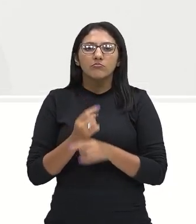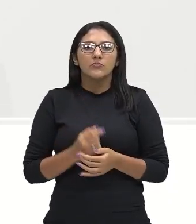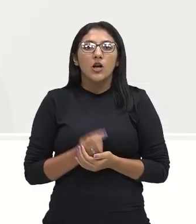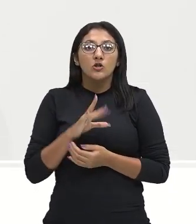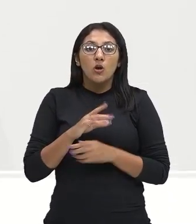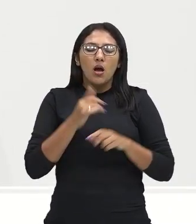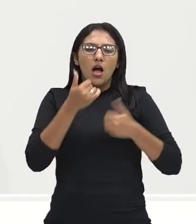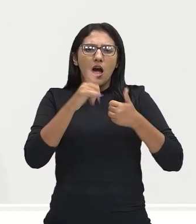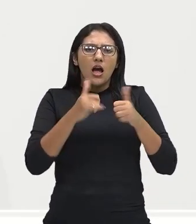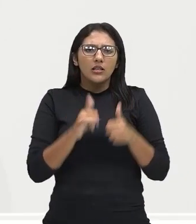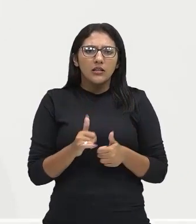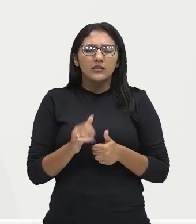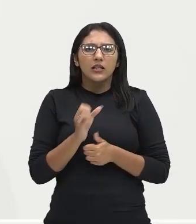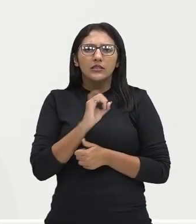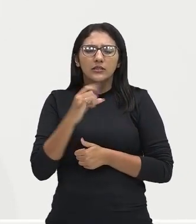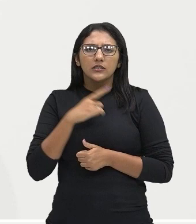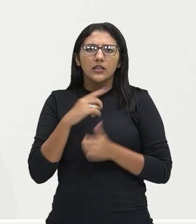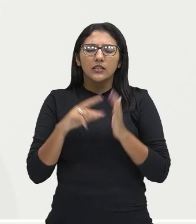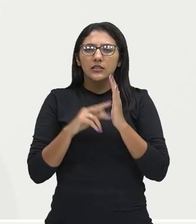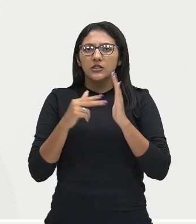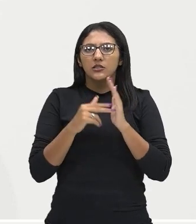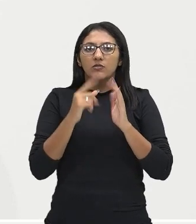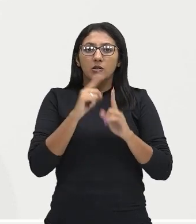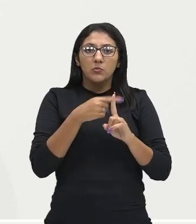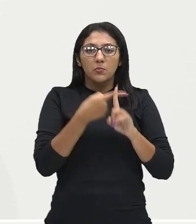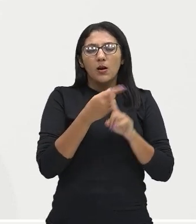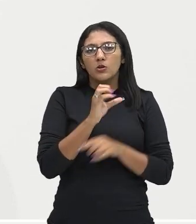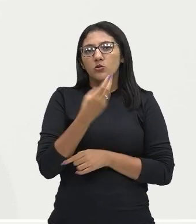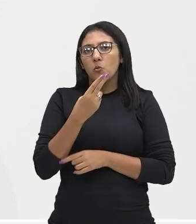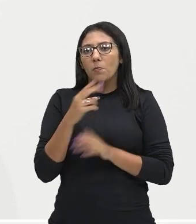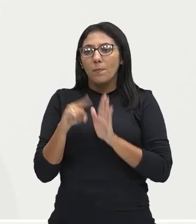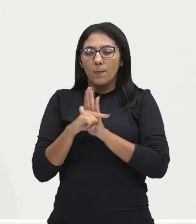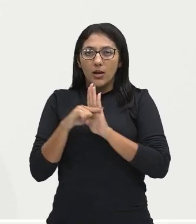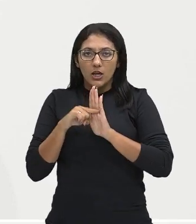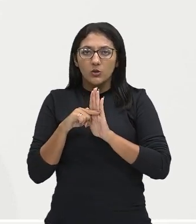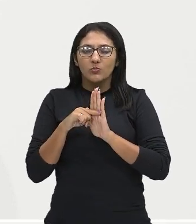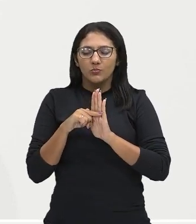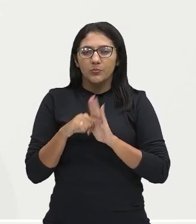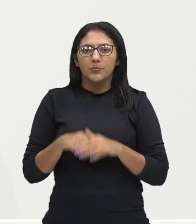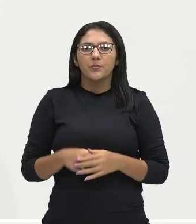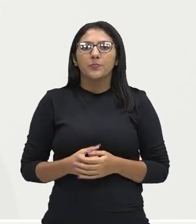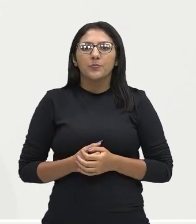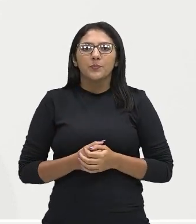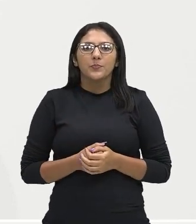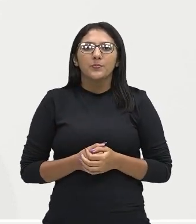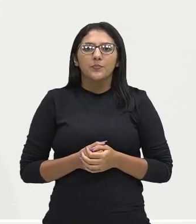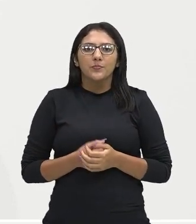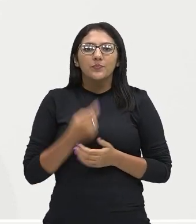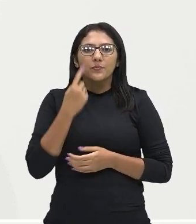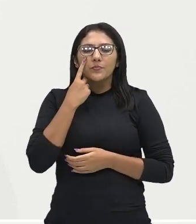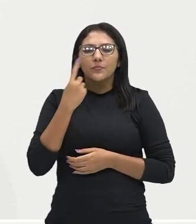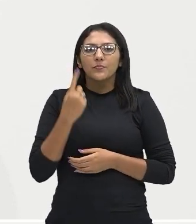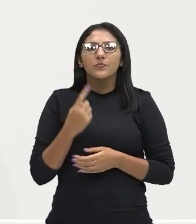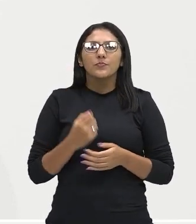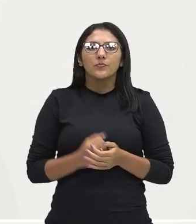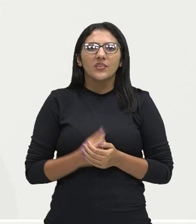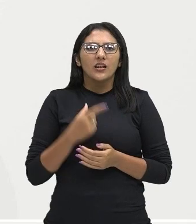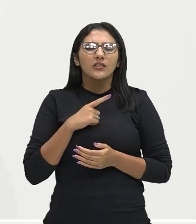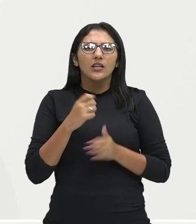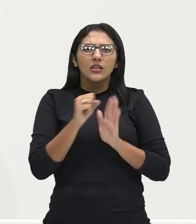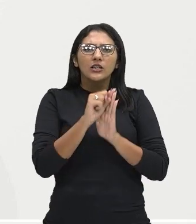gente analisar se é positiva ou negativa a resposta. Vamos analisar? Divisão de